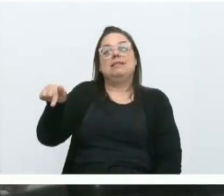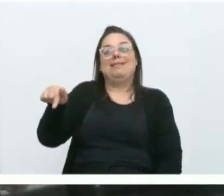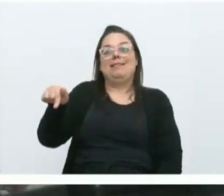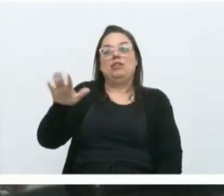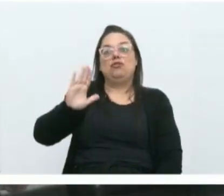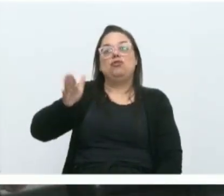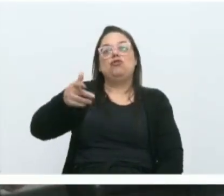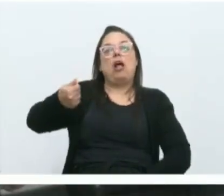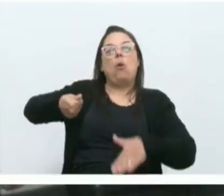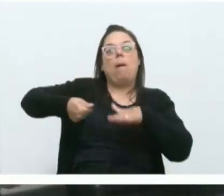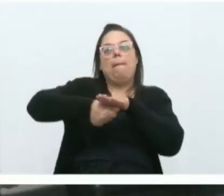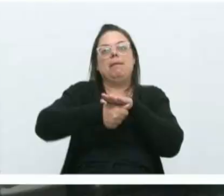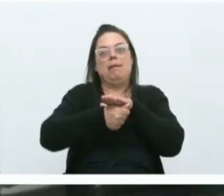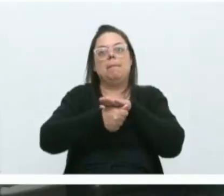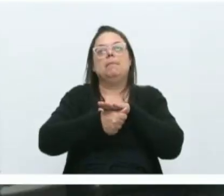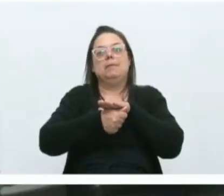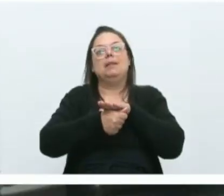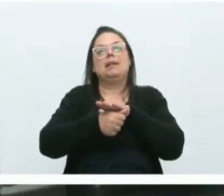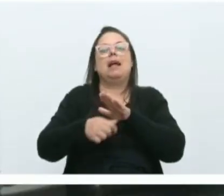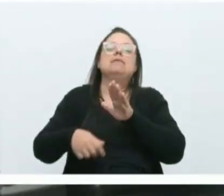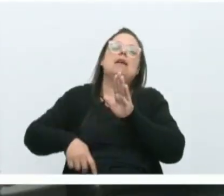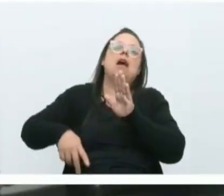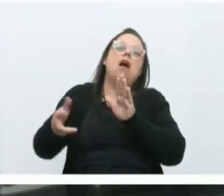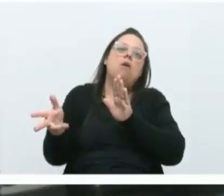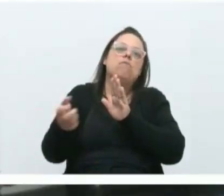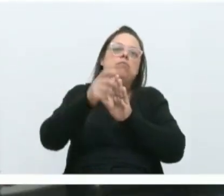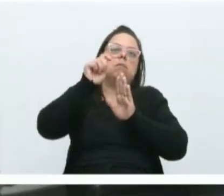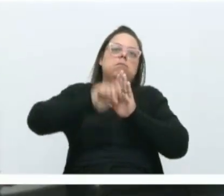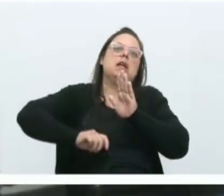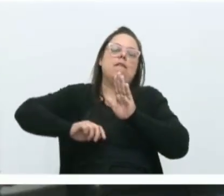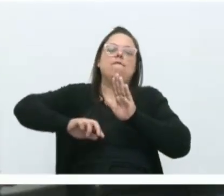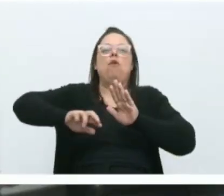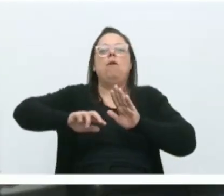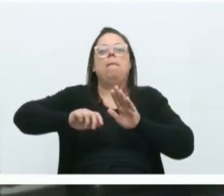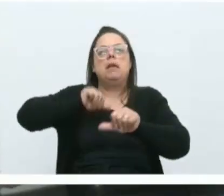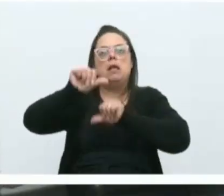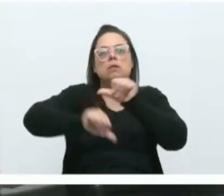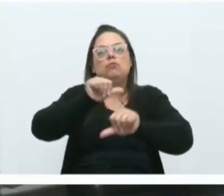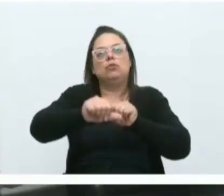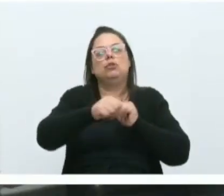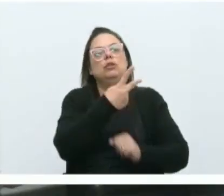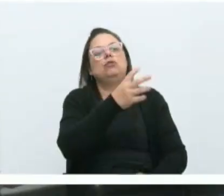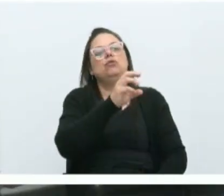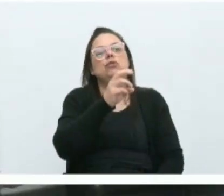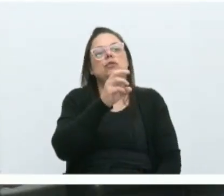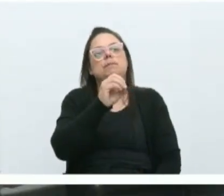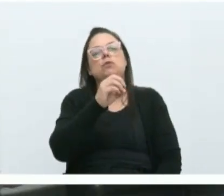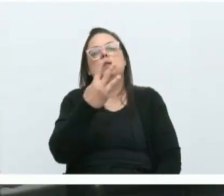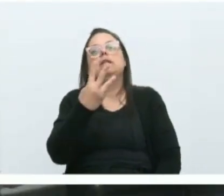já a aplicação da reforma, das mudanças até 2032.